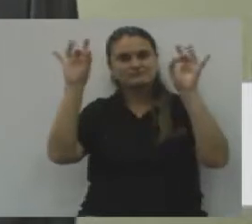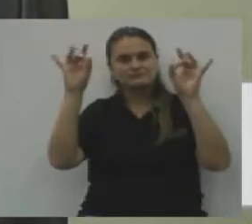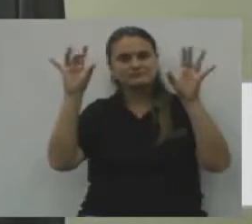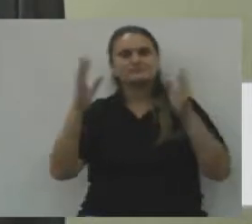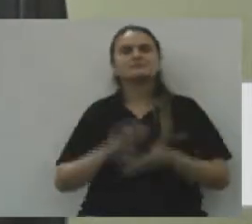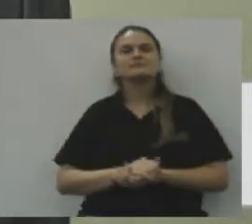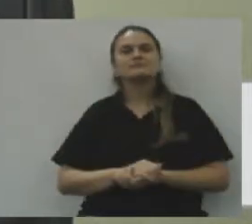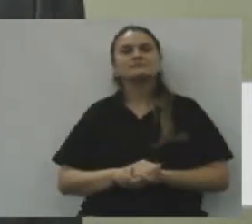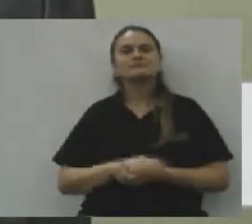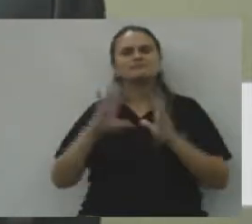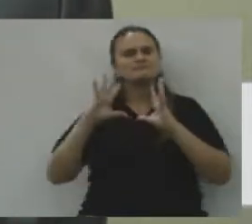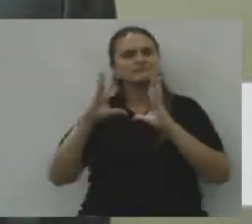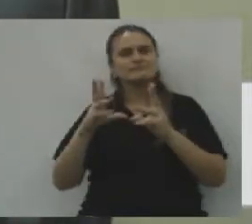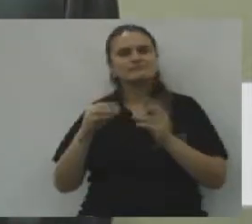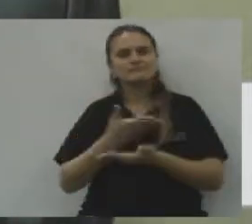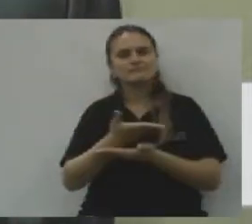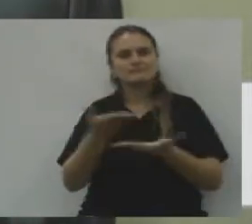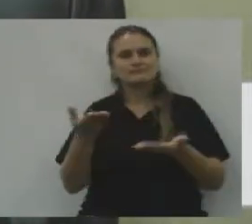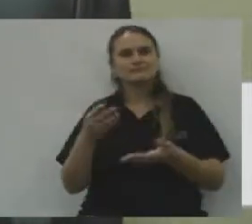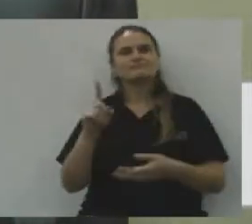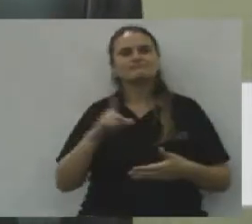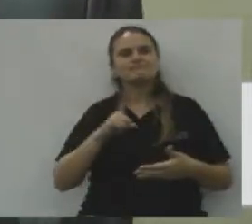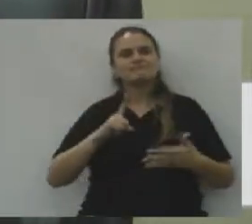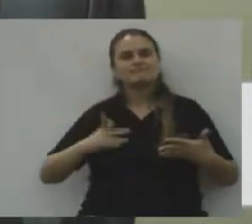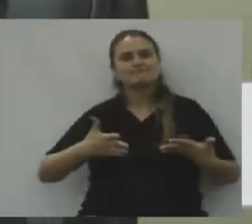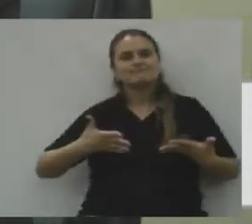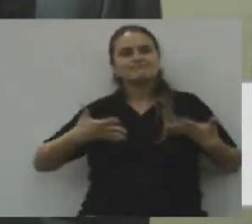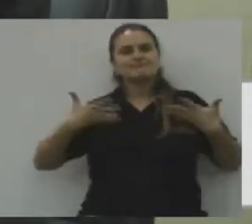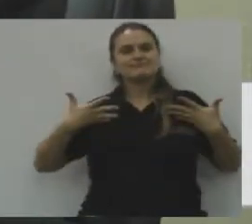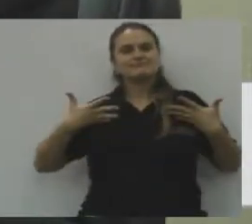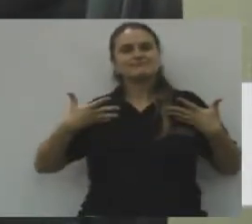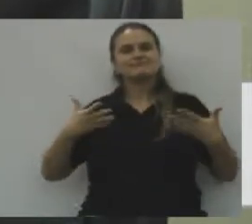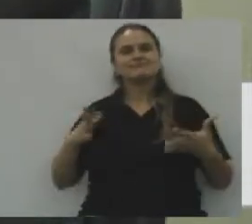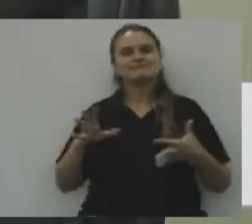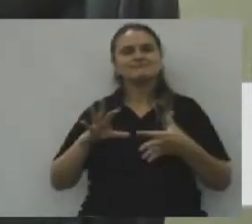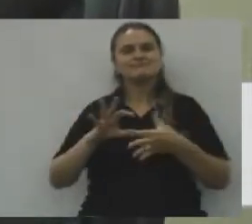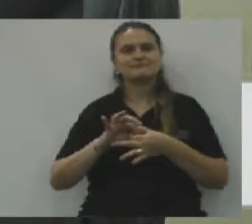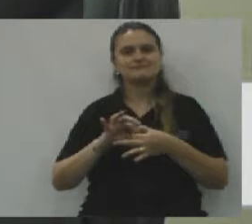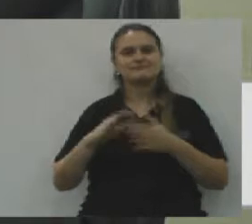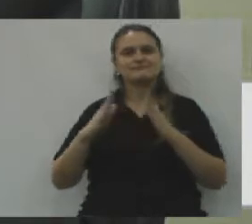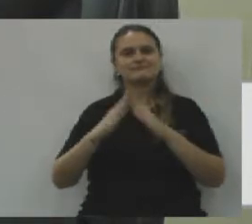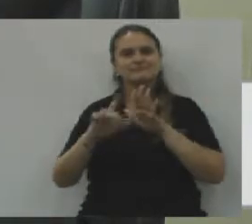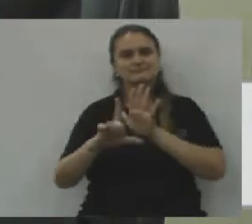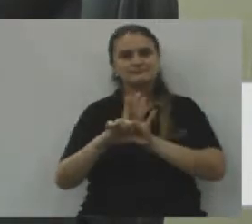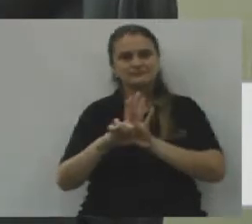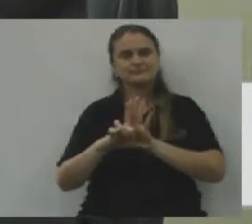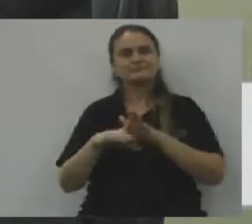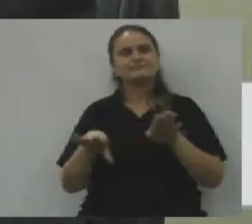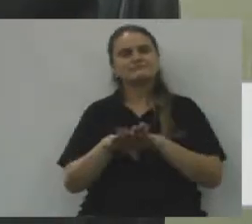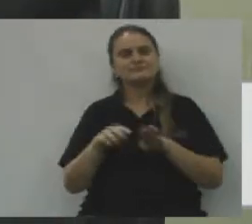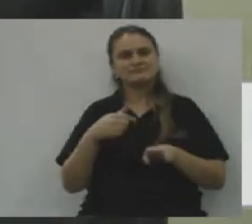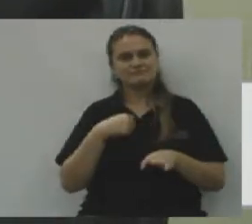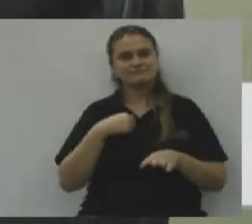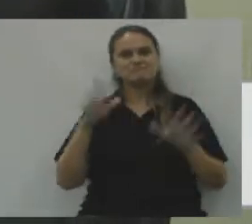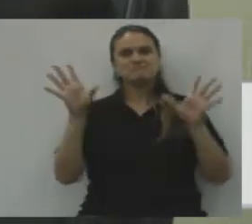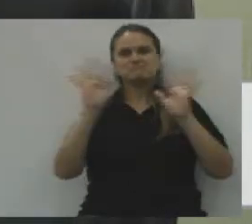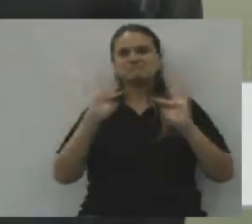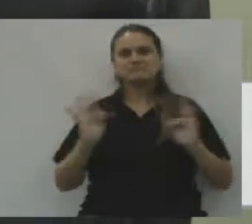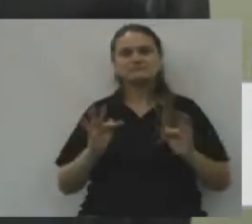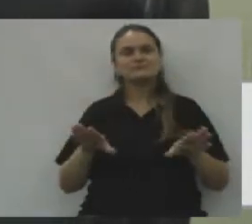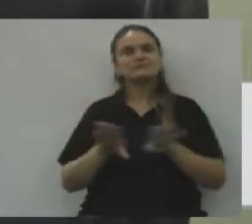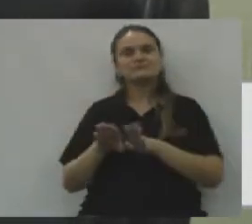como vocês, como todos vocês. Então, é uma alegria muito grande pertencer a esse quadro do Legislativo e dizer que eu também ficarei feliz,